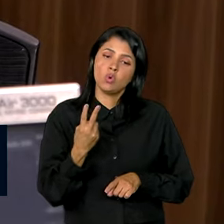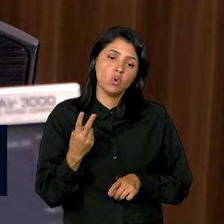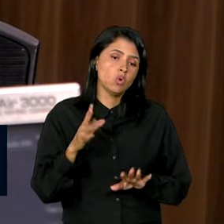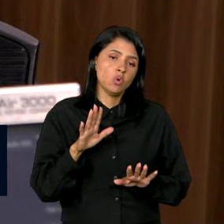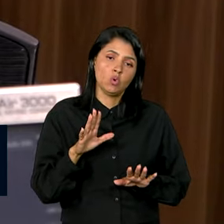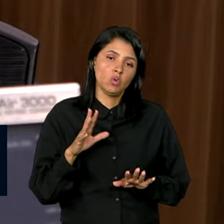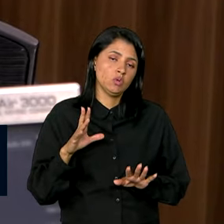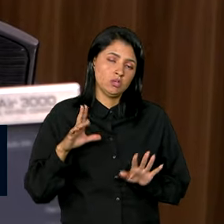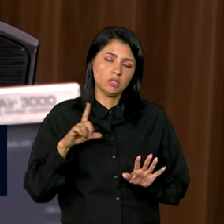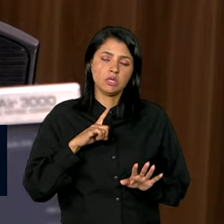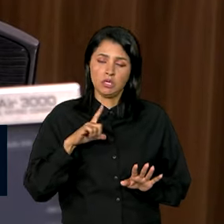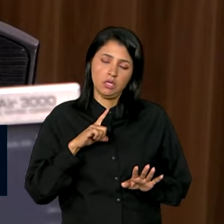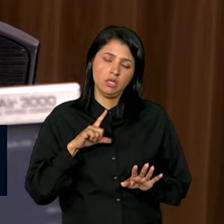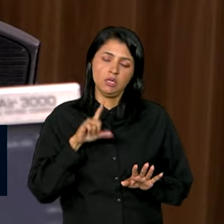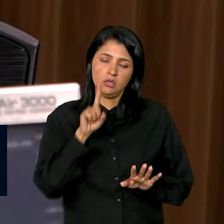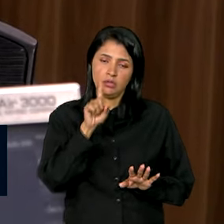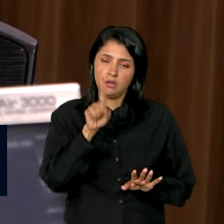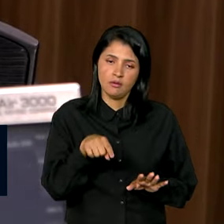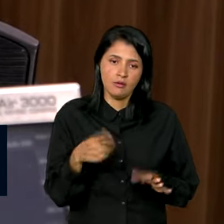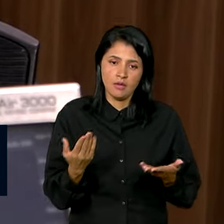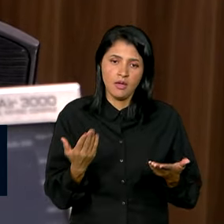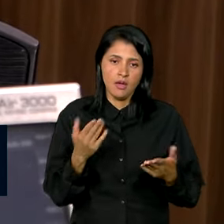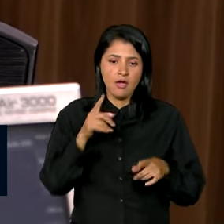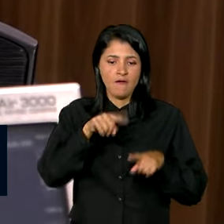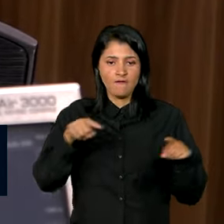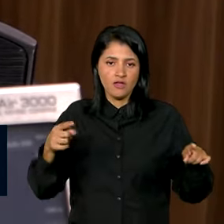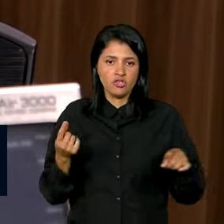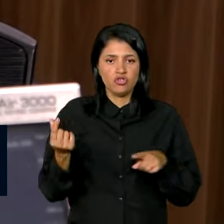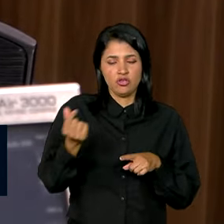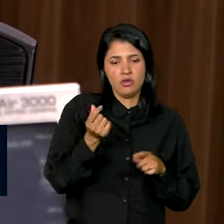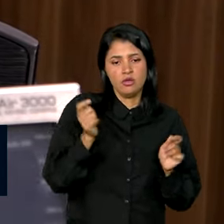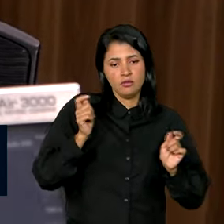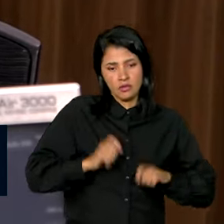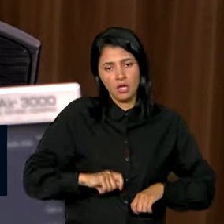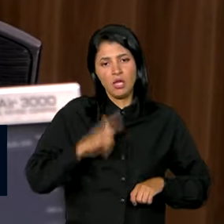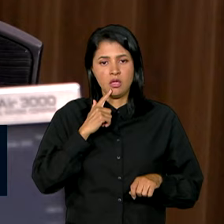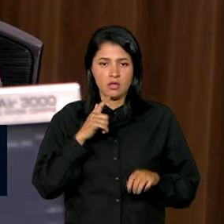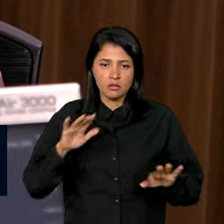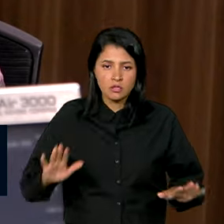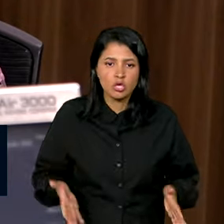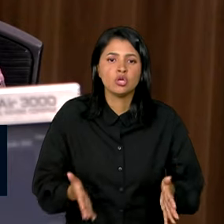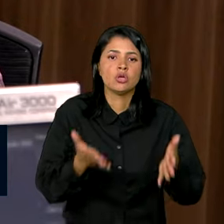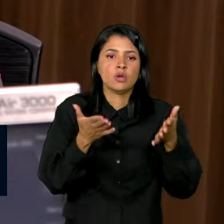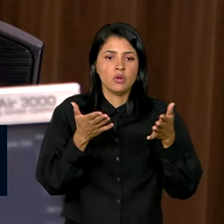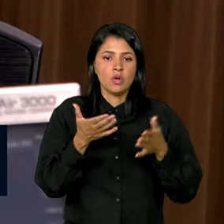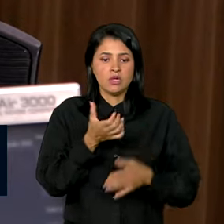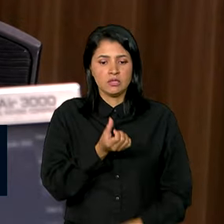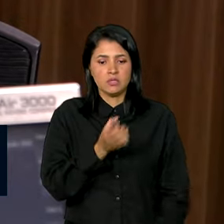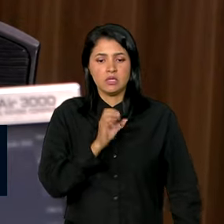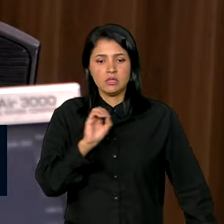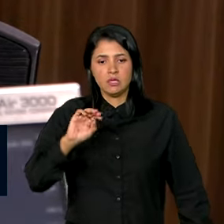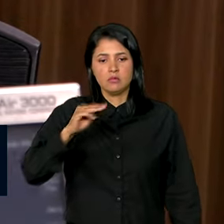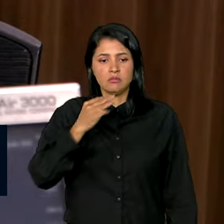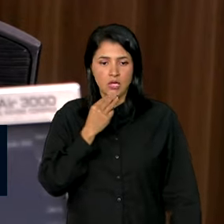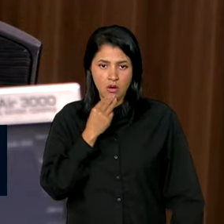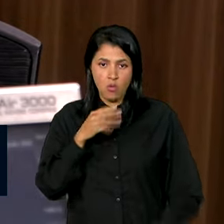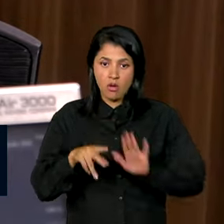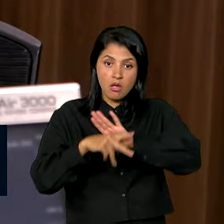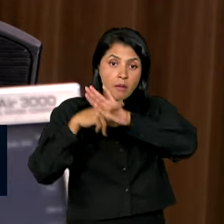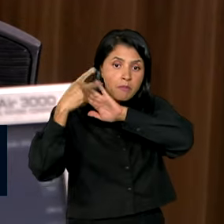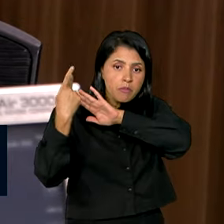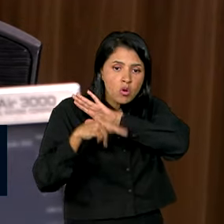essa variável. Ambos têm esse estímulo. O dos 600 milhões, ele é